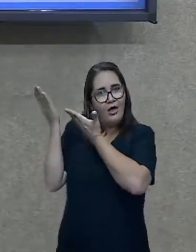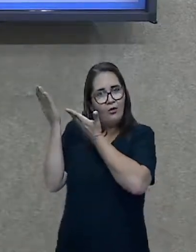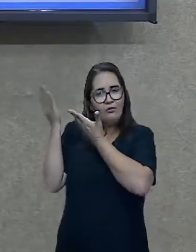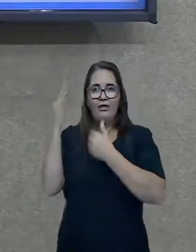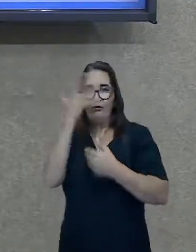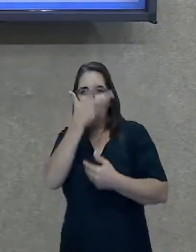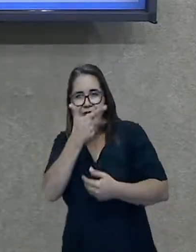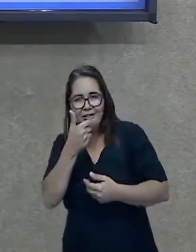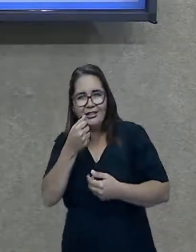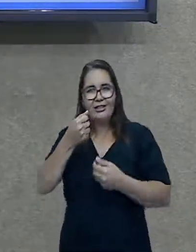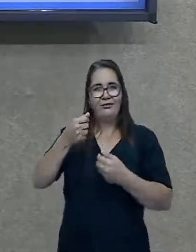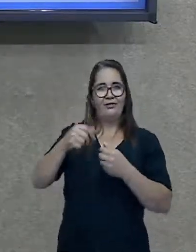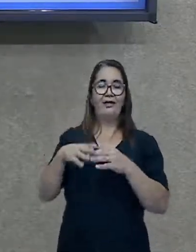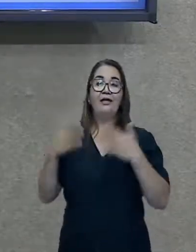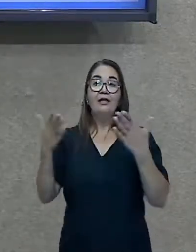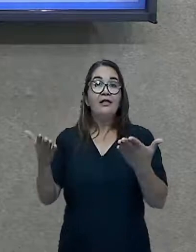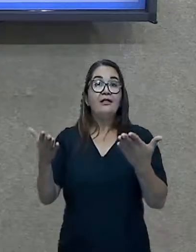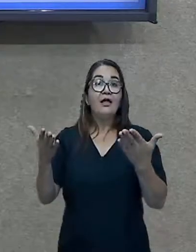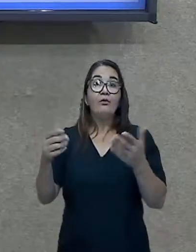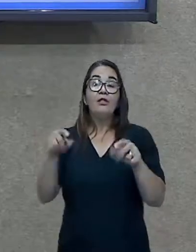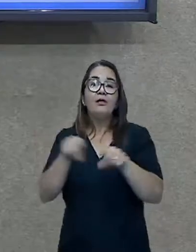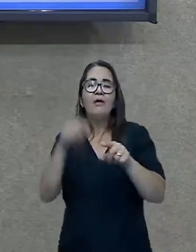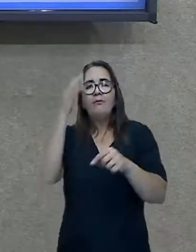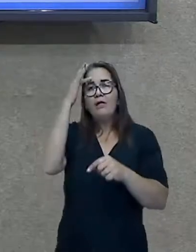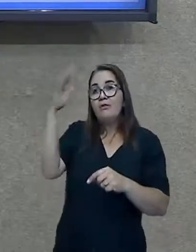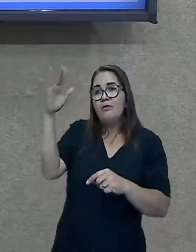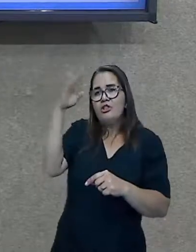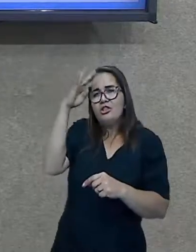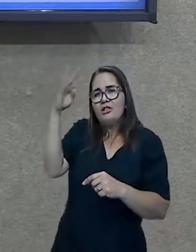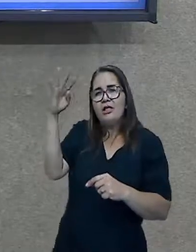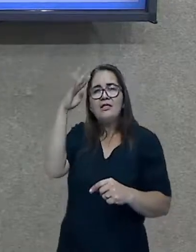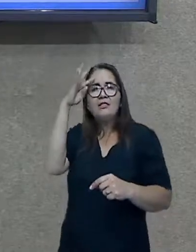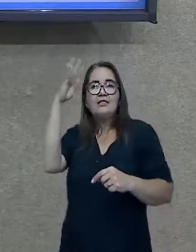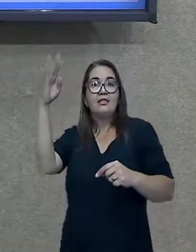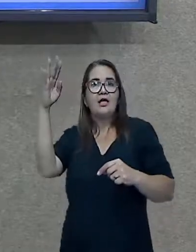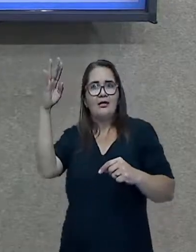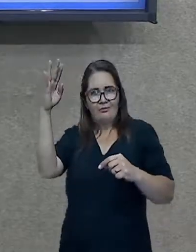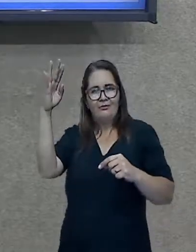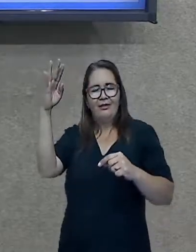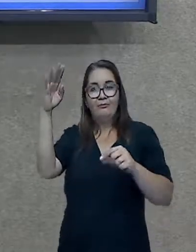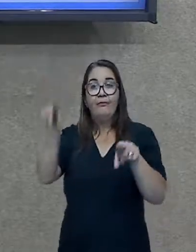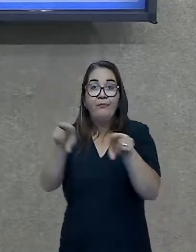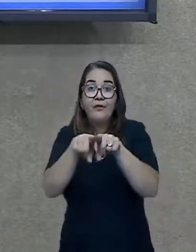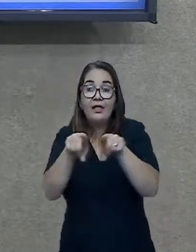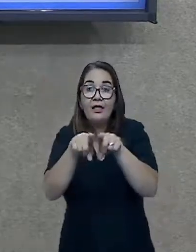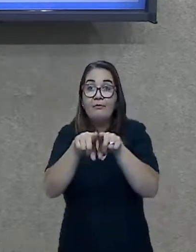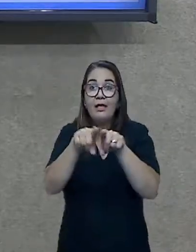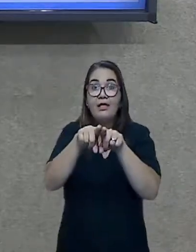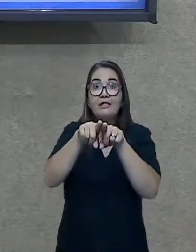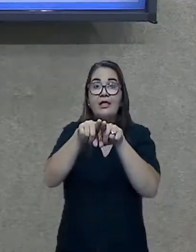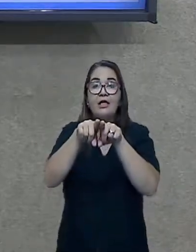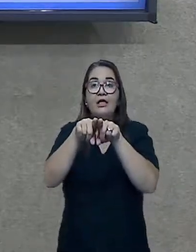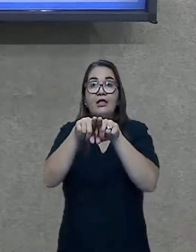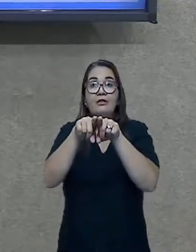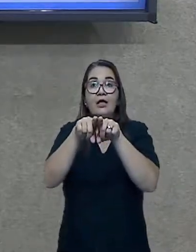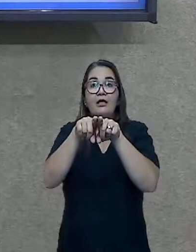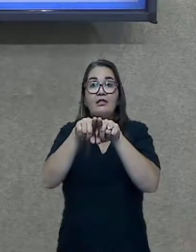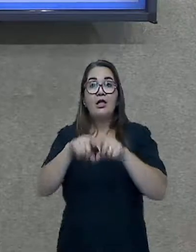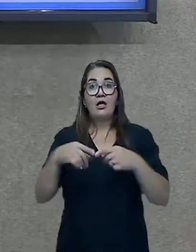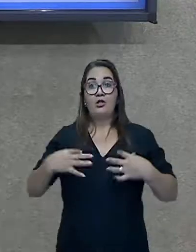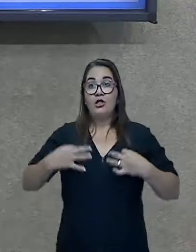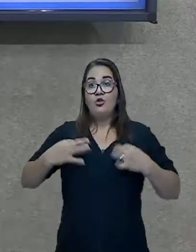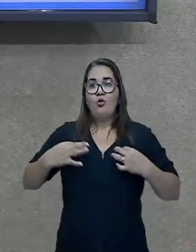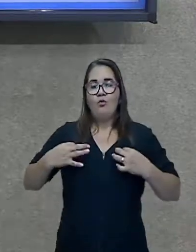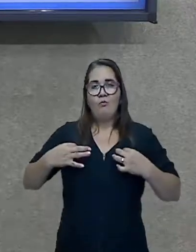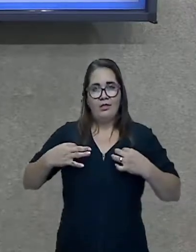eu acho que esse todo mundo conhece, para a inspiração dos famosos abadás, utilizados em determinados blocos